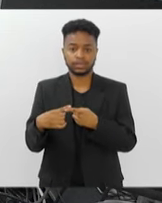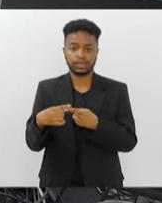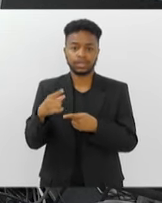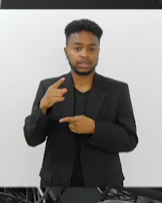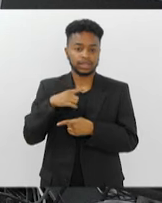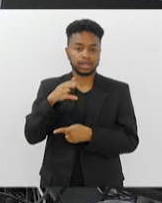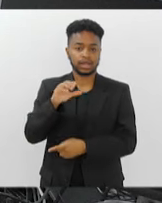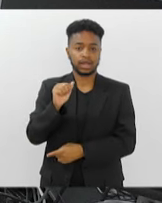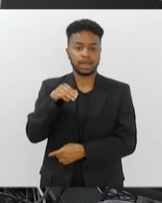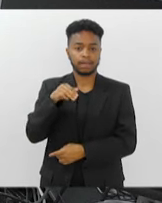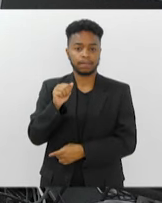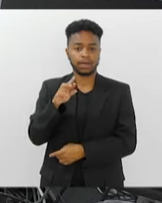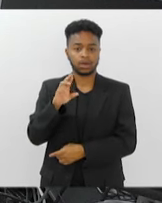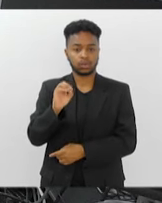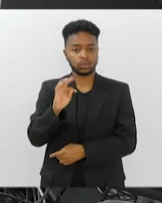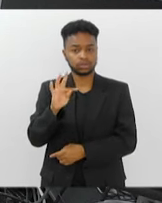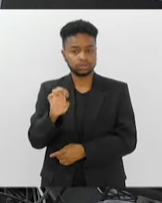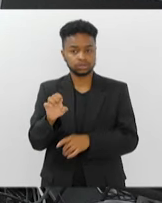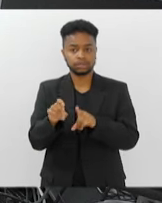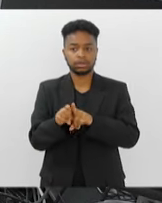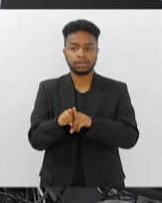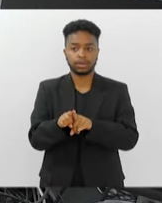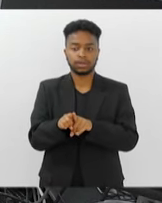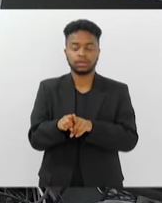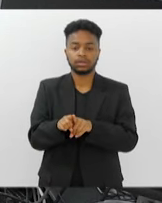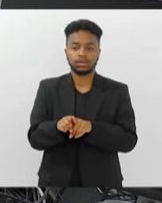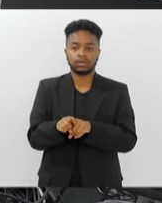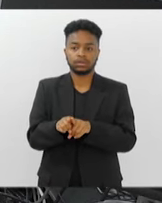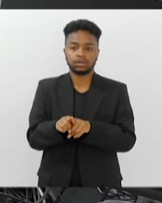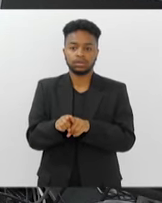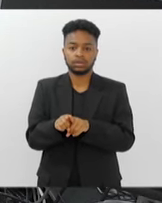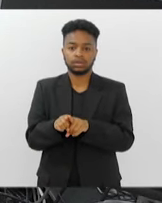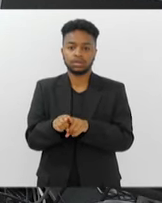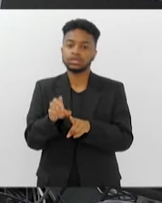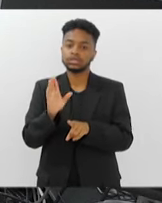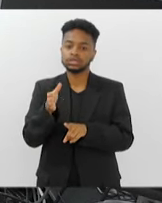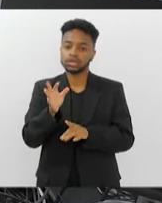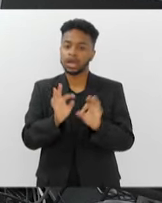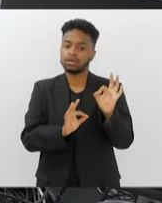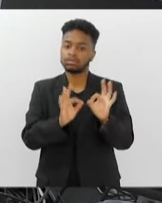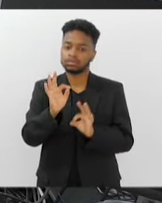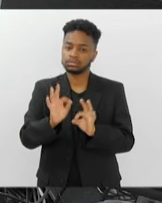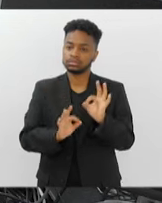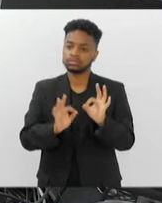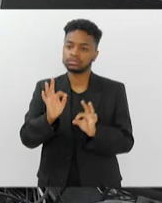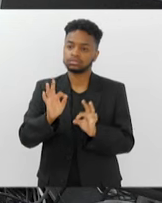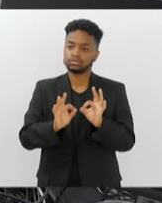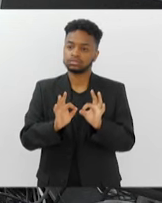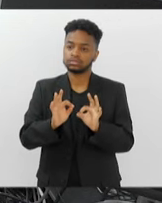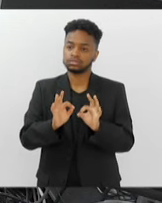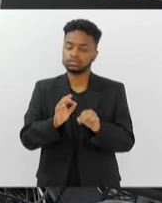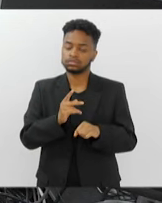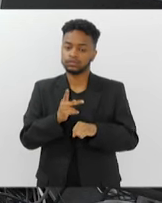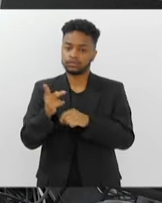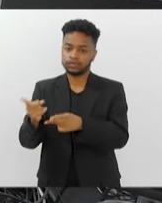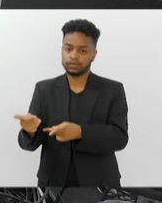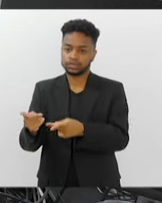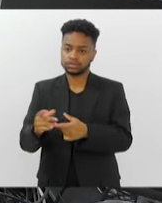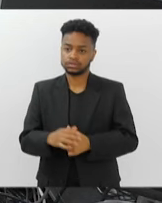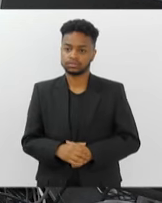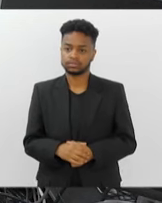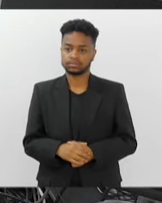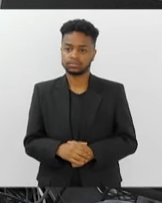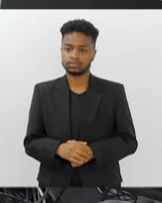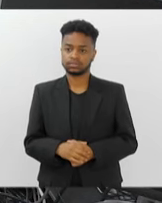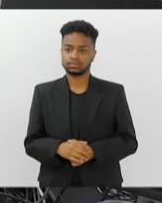Estado espaço todo Inclusive eu acho que nós temos até um já estamos equipado para poder medir lá bom eh